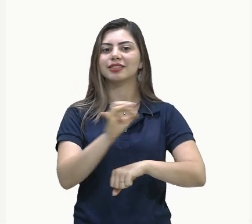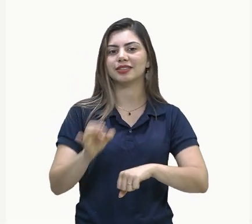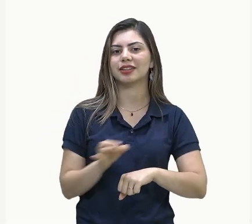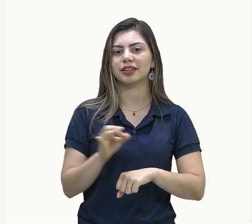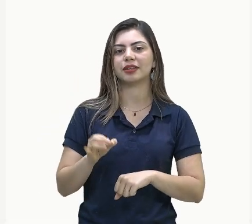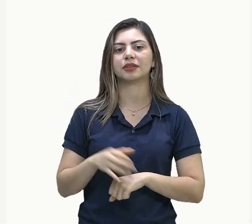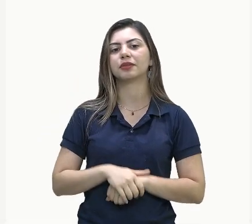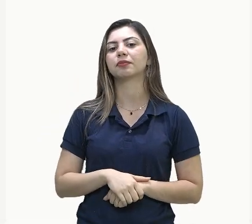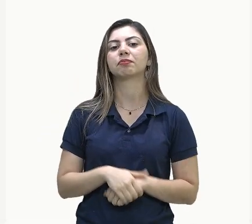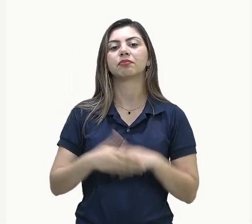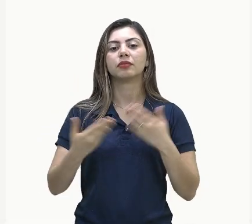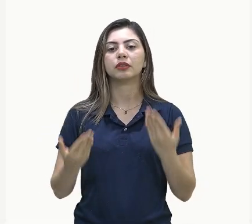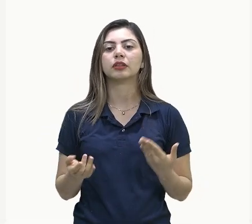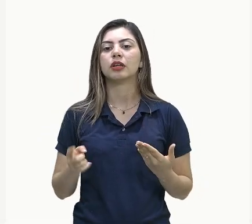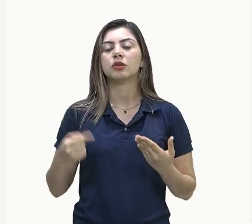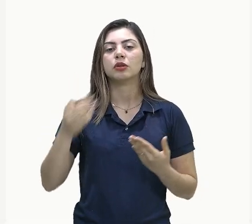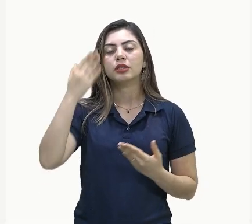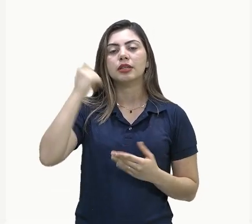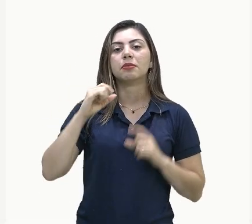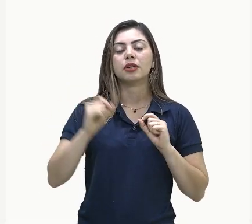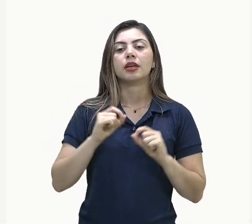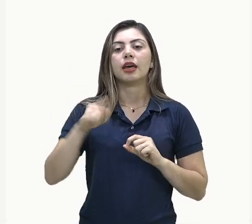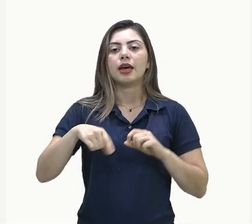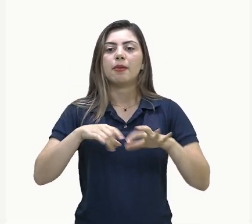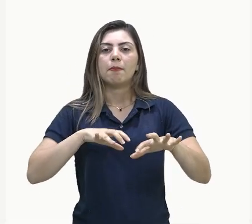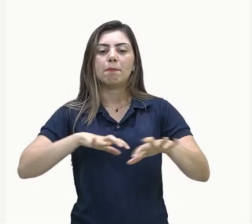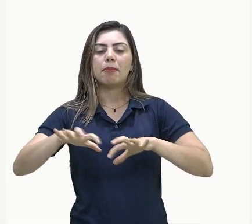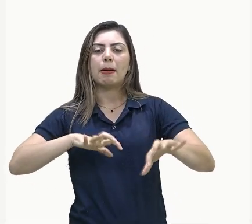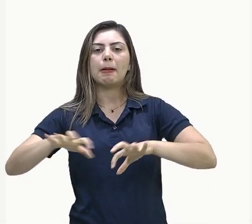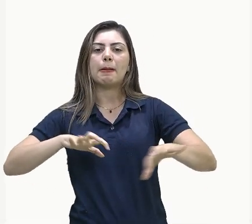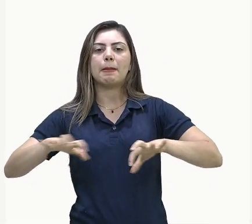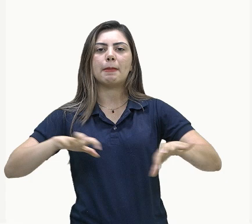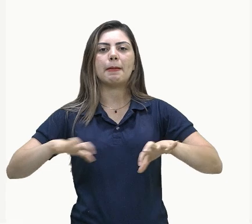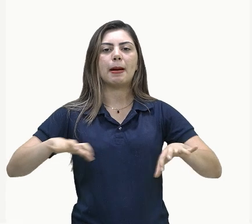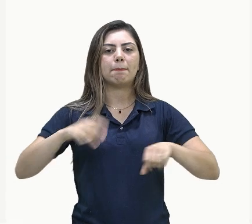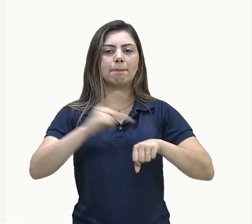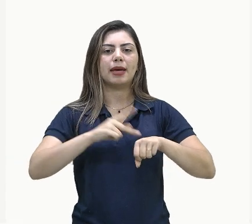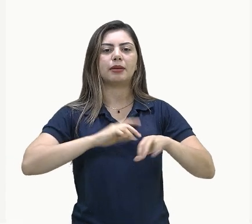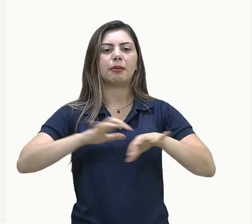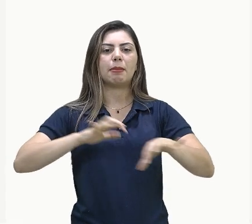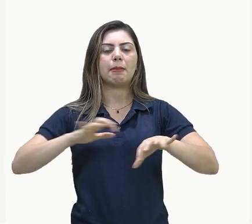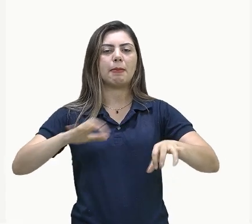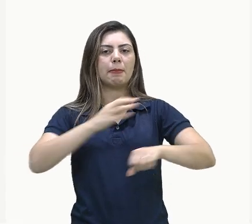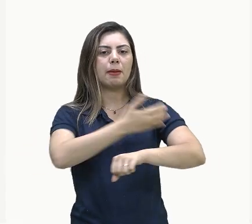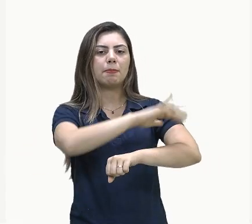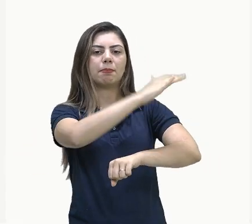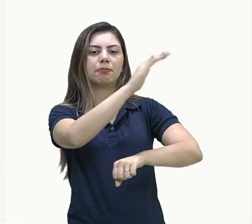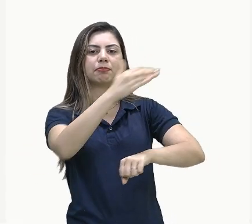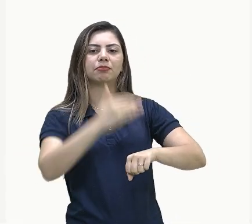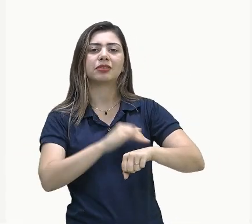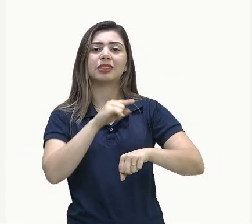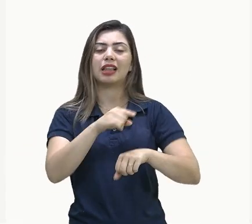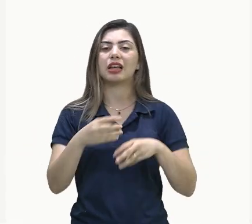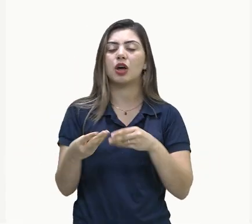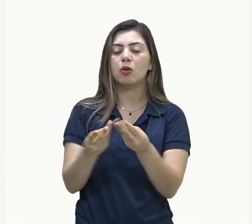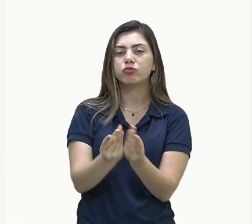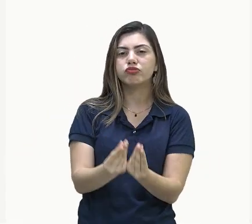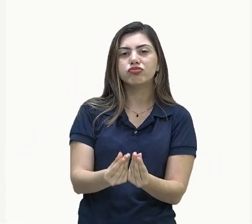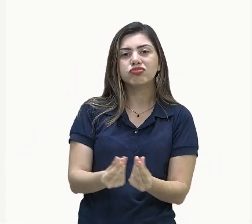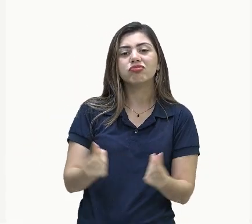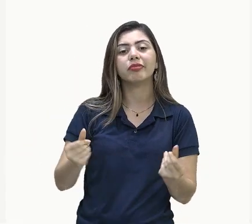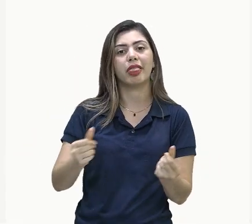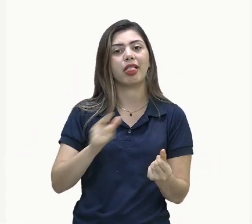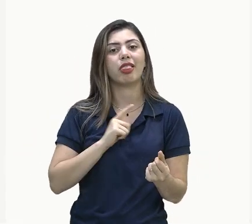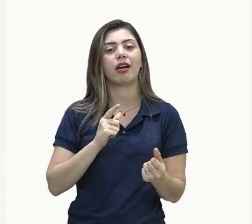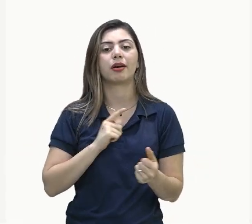certo? E esse processo de erosão, ele também vai desgastando ali os solos. E esse desgaste do solo segue ali algumas